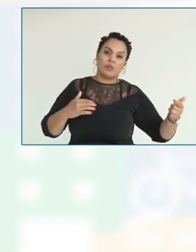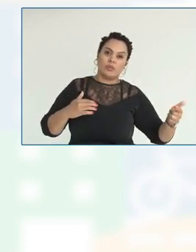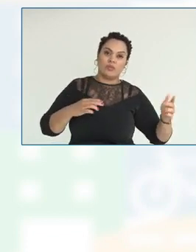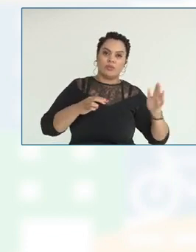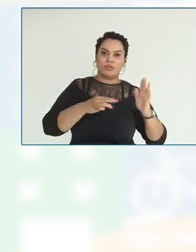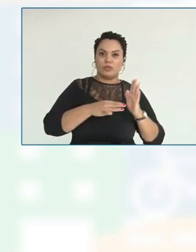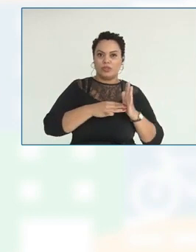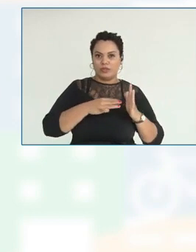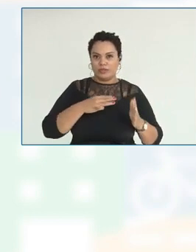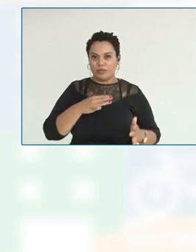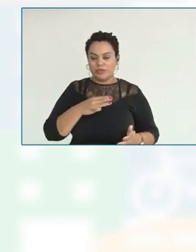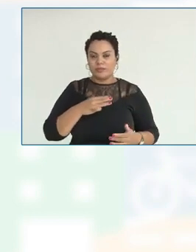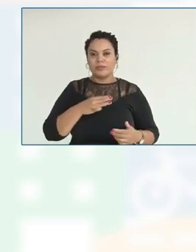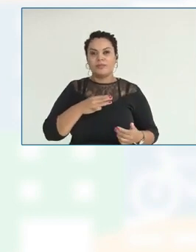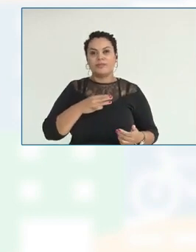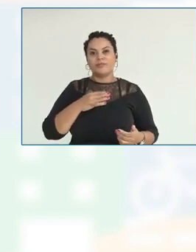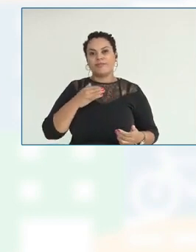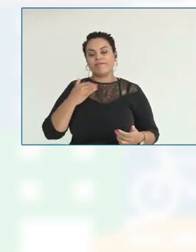confere uma letalidade de